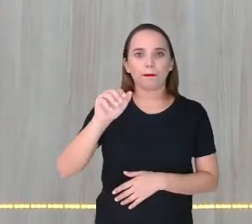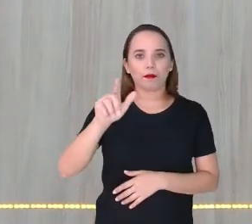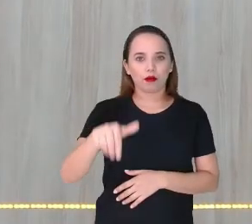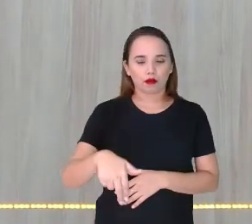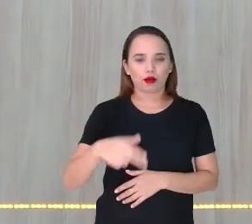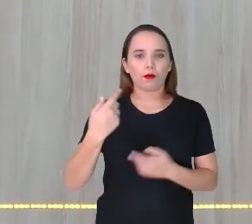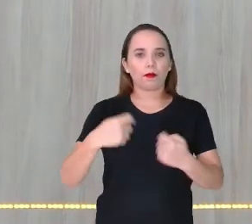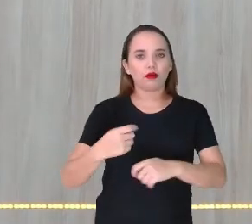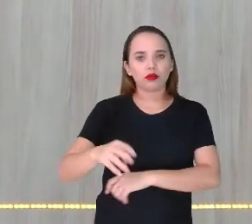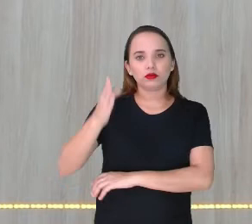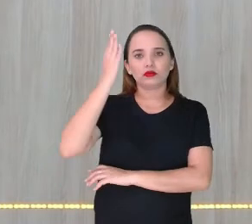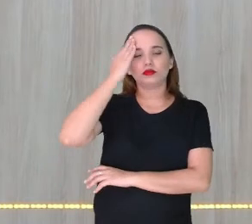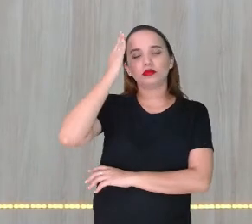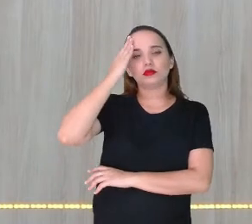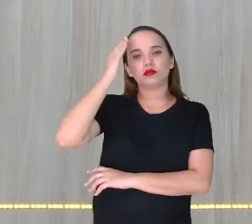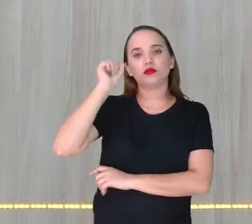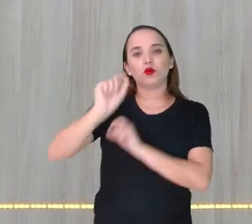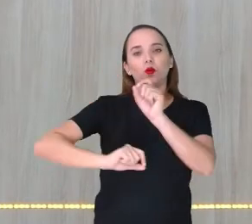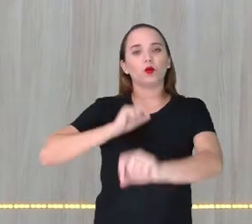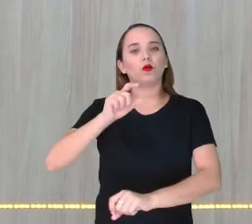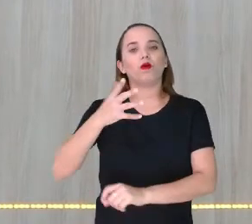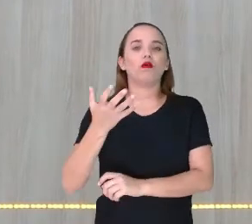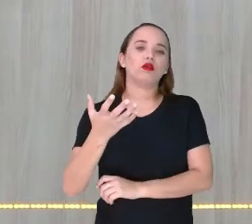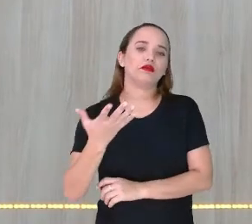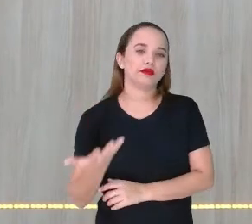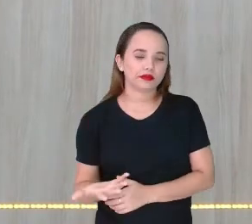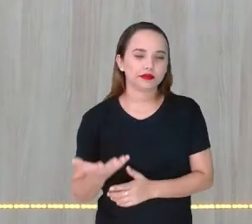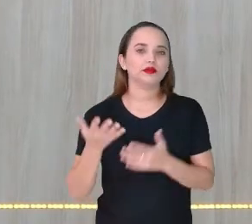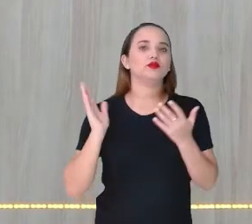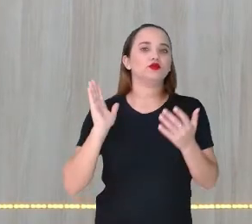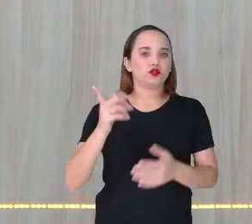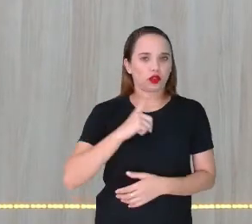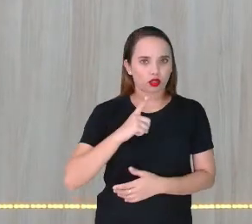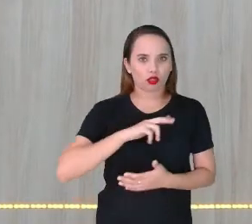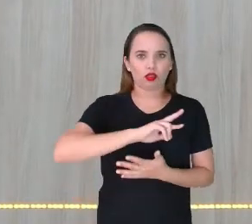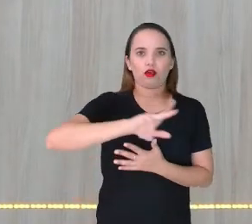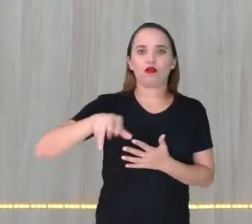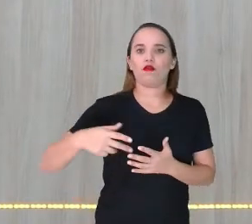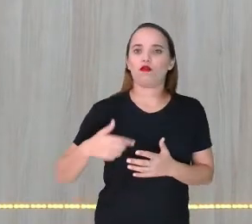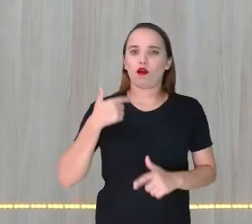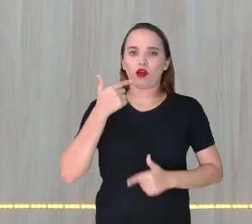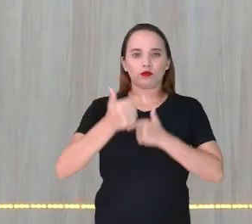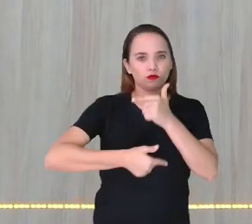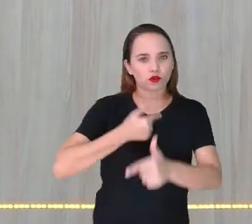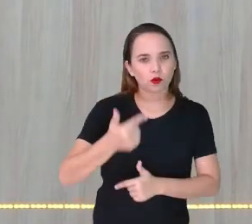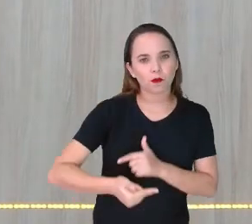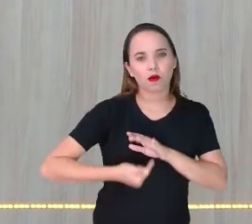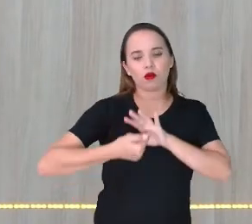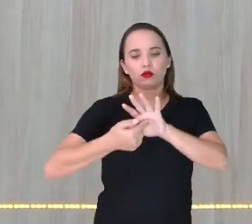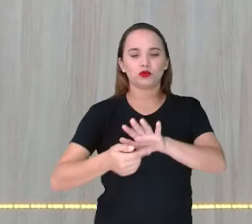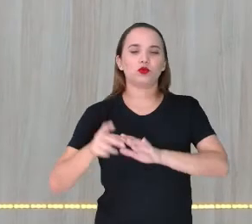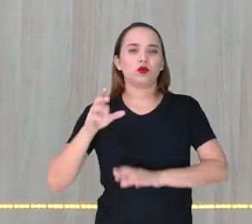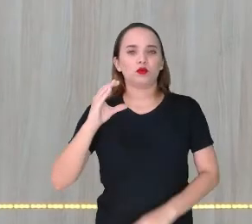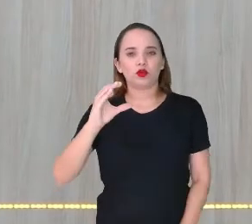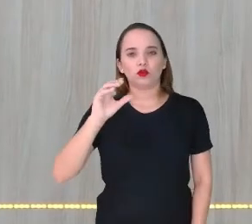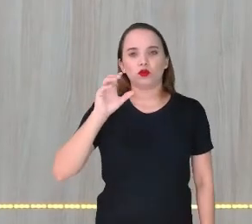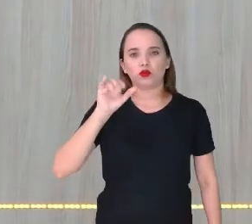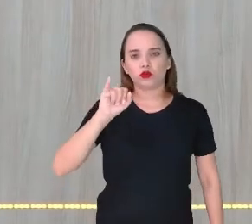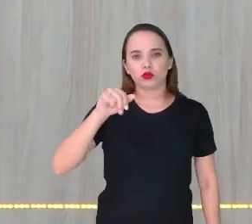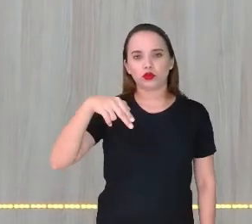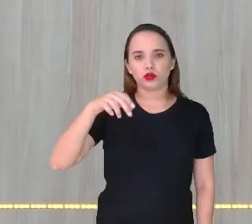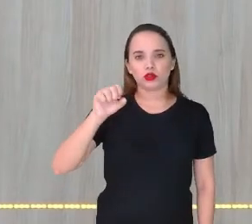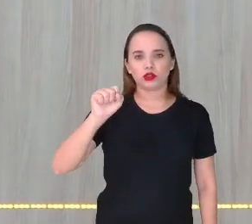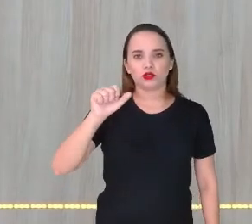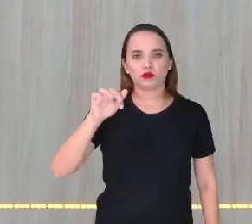precisava entender o que é que ele queria. Aí a gente fez vários trabalhos de quinesfera, e aí a gente depois usou